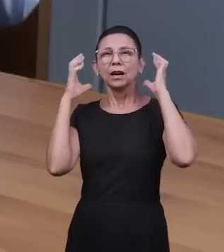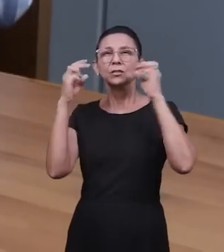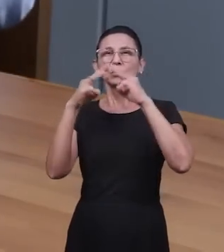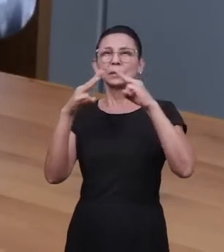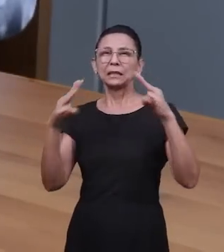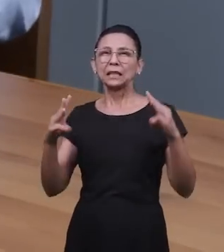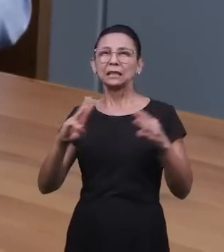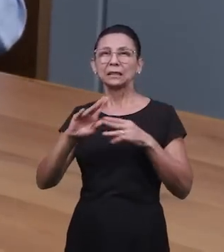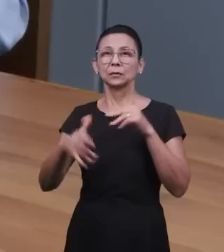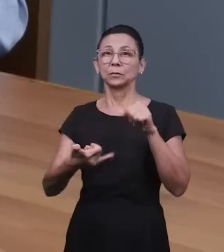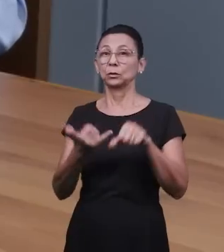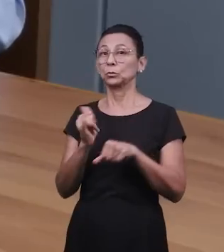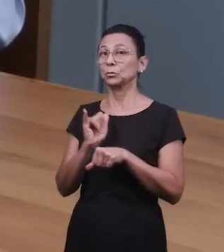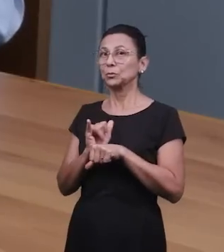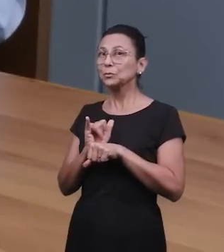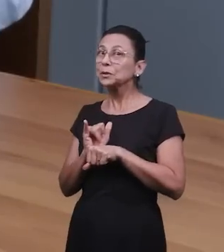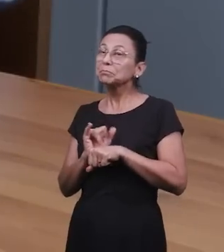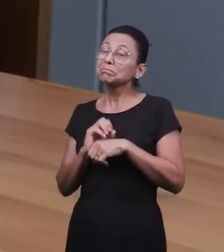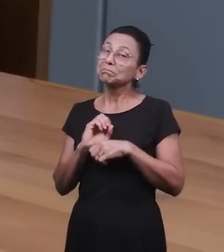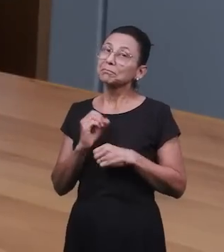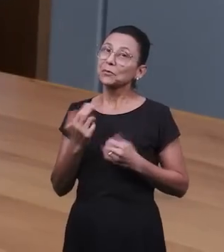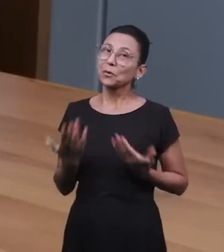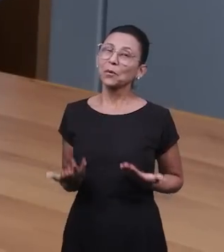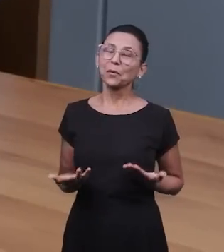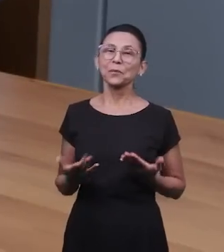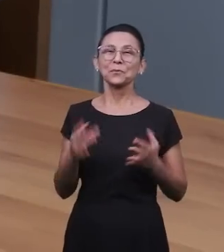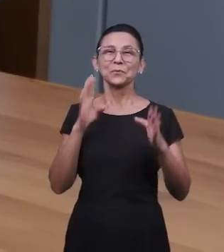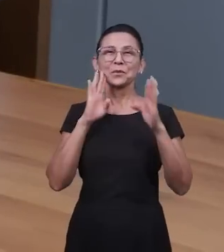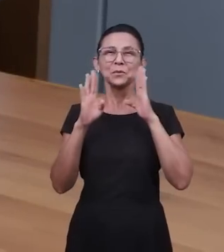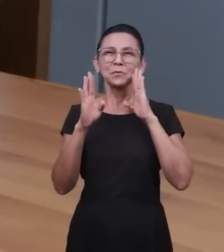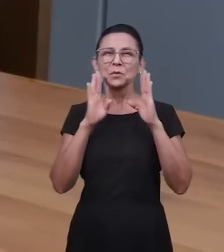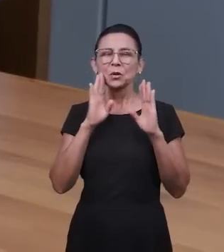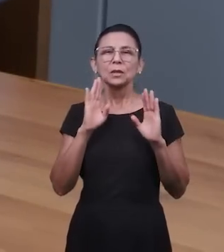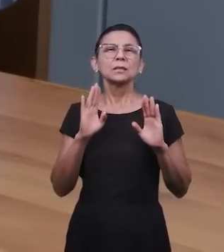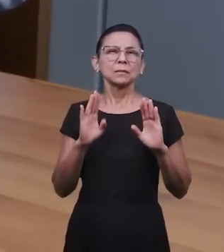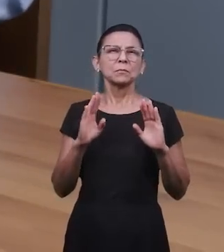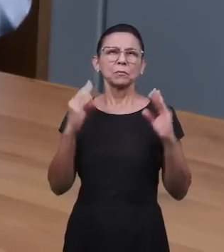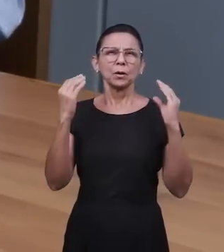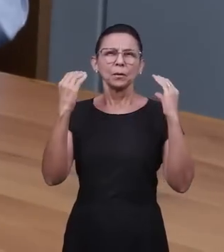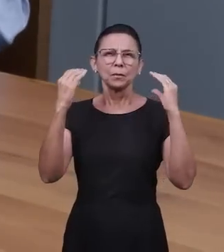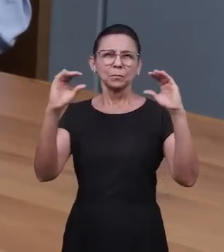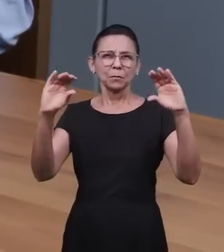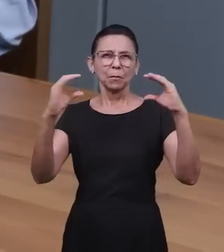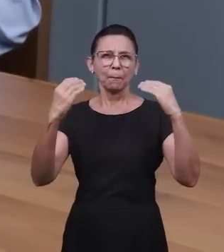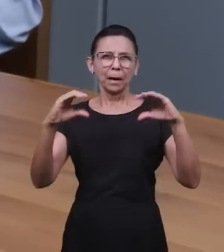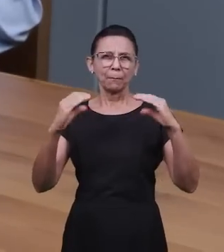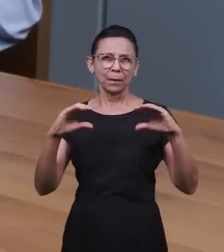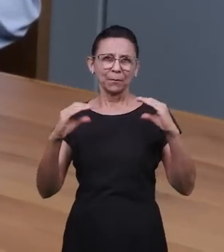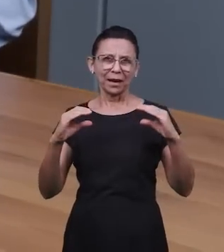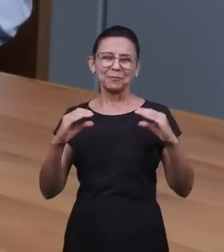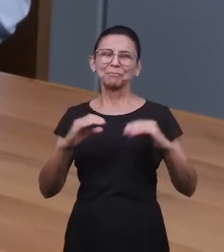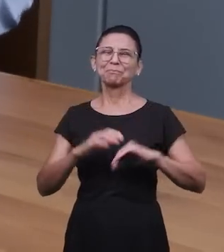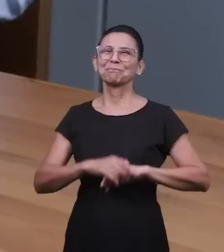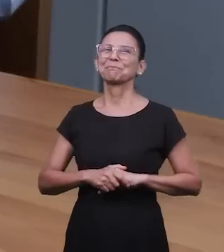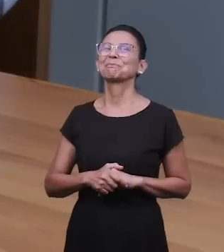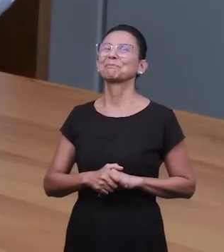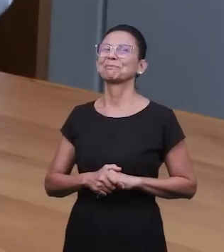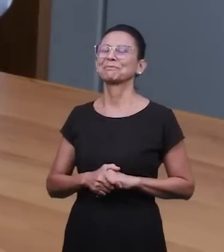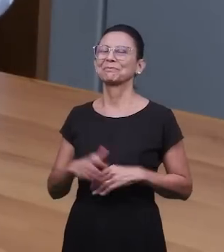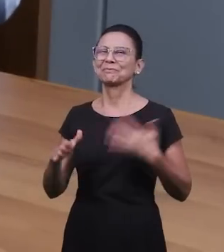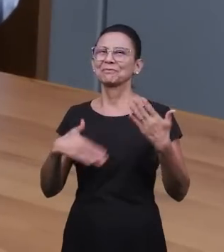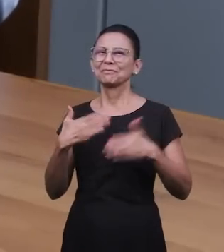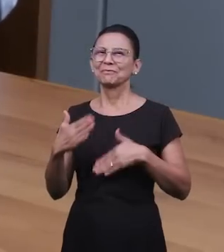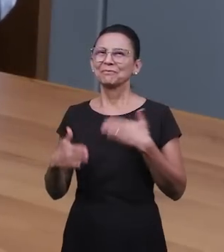Manaim, pelo canal da Igreja Cristã Maranata no YouTube, ou então no Facebook da Rádio Manaim, e lá você pode colocar o seu comentário. É uma alegria